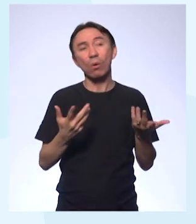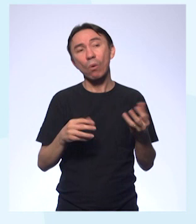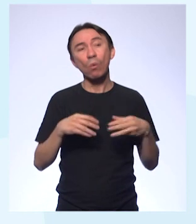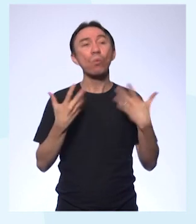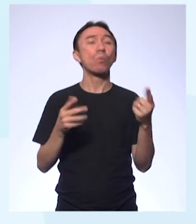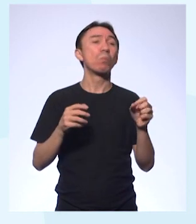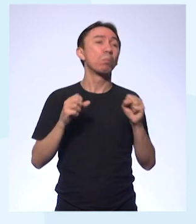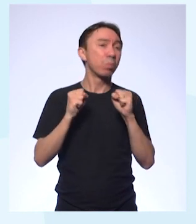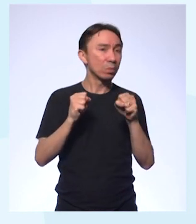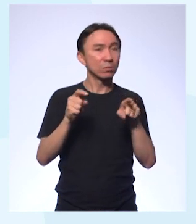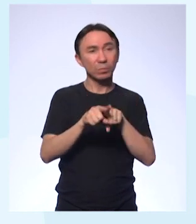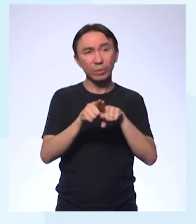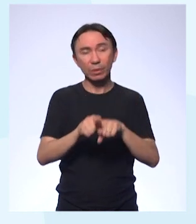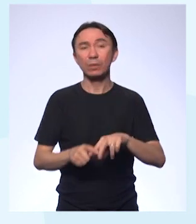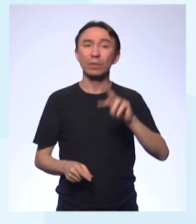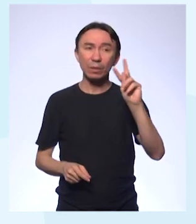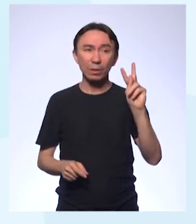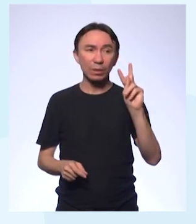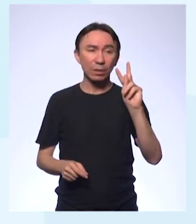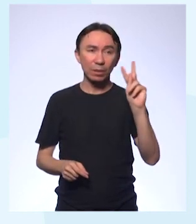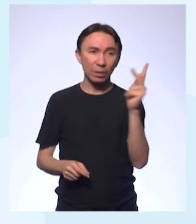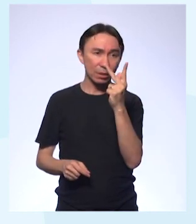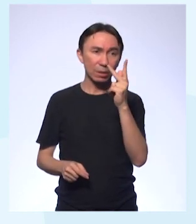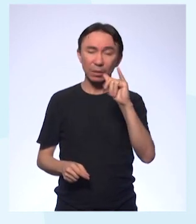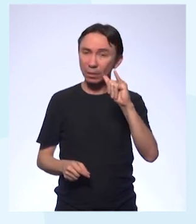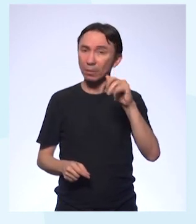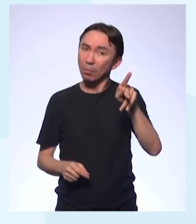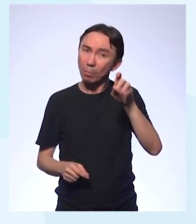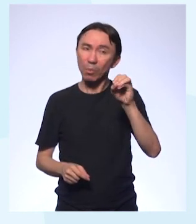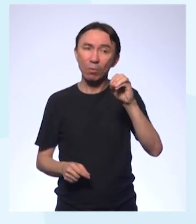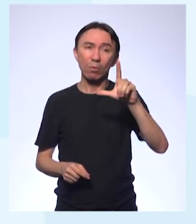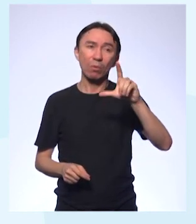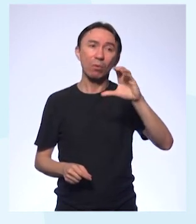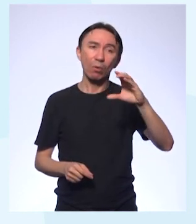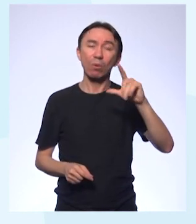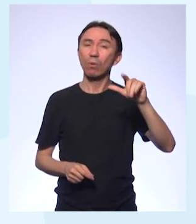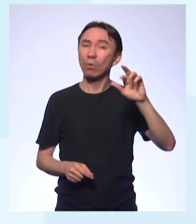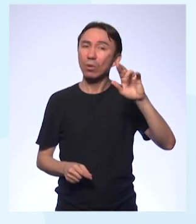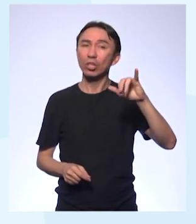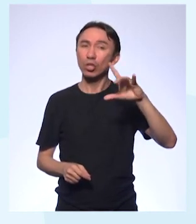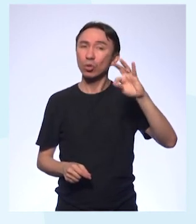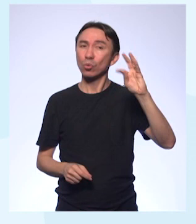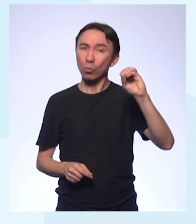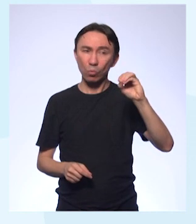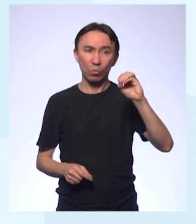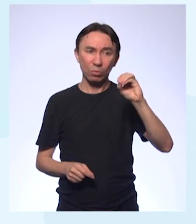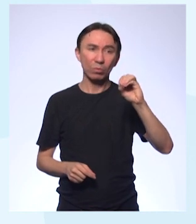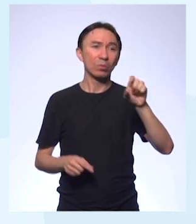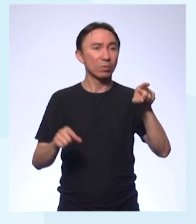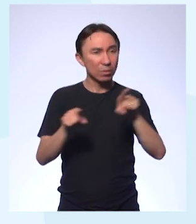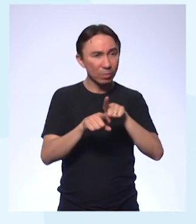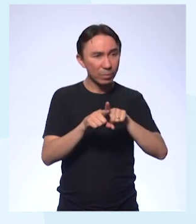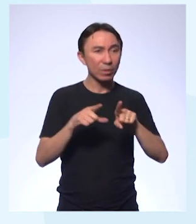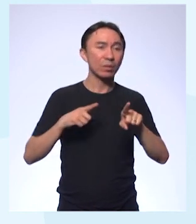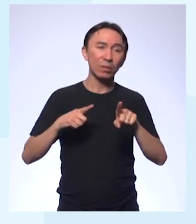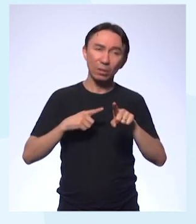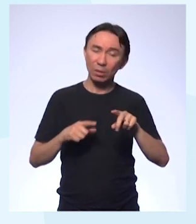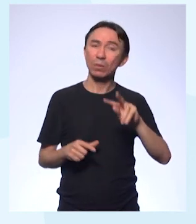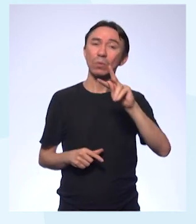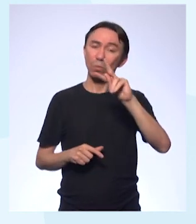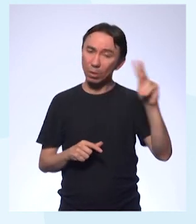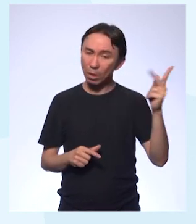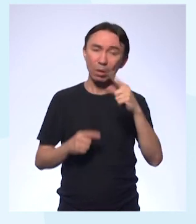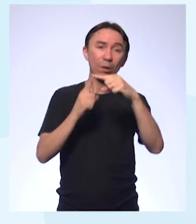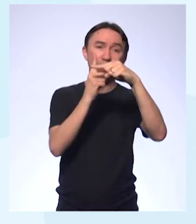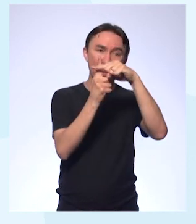hipoclorito de sódio, em água, eu vou ter aqui água protonada, né, o H+,